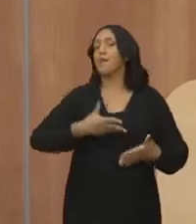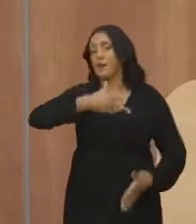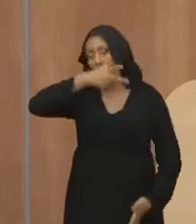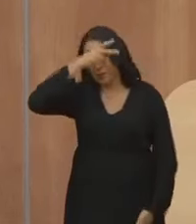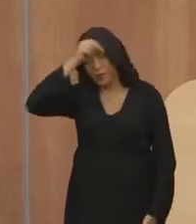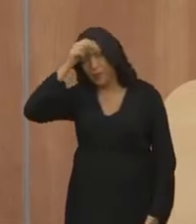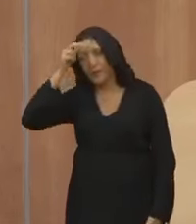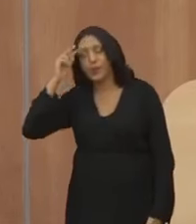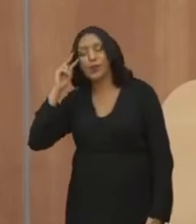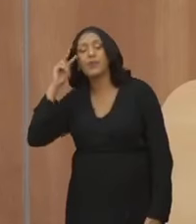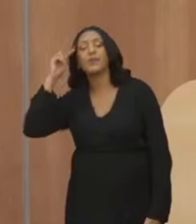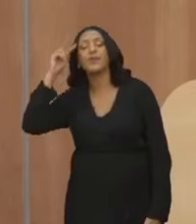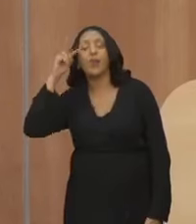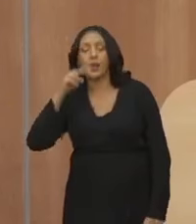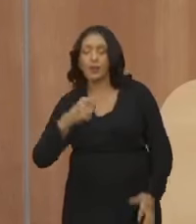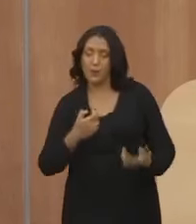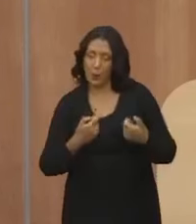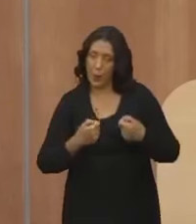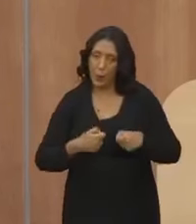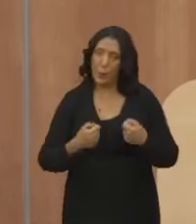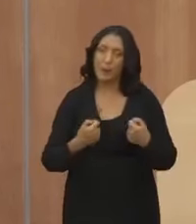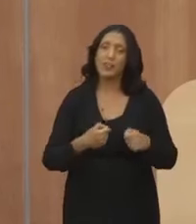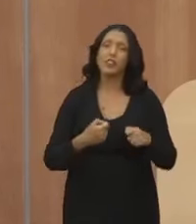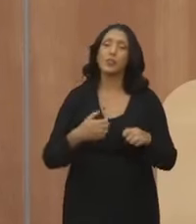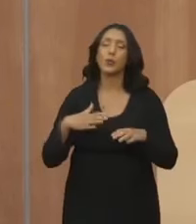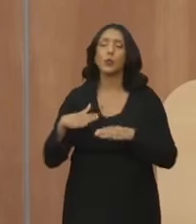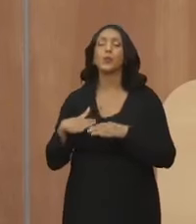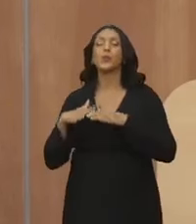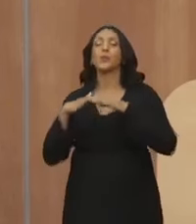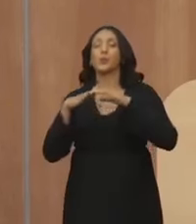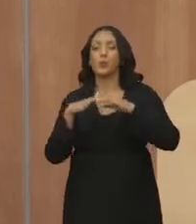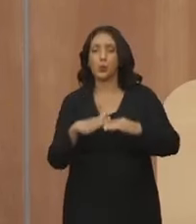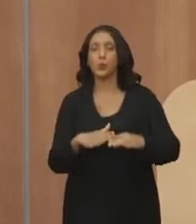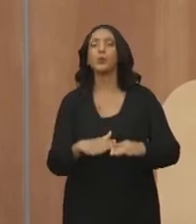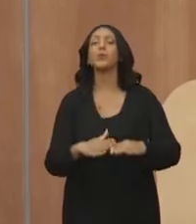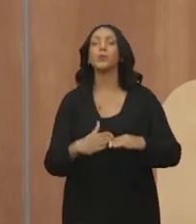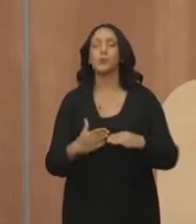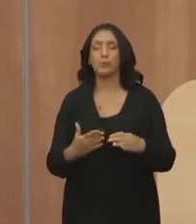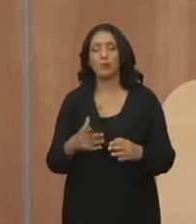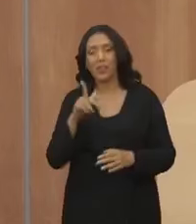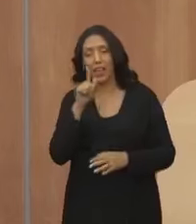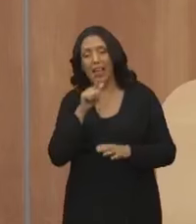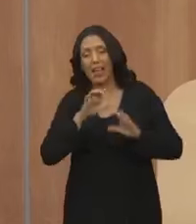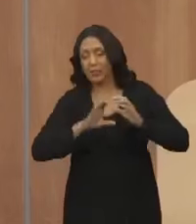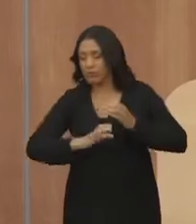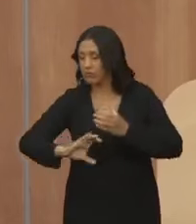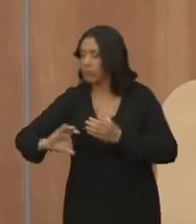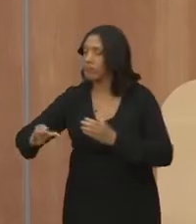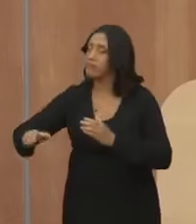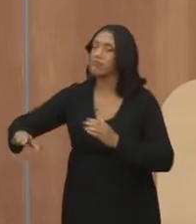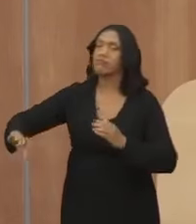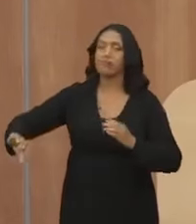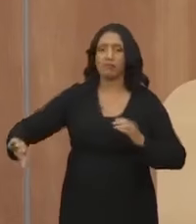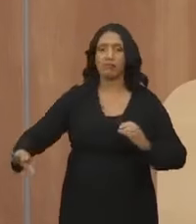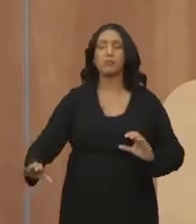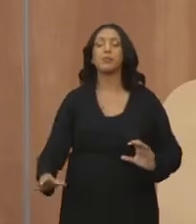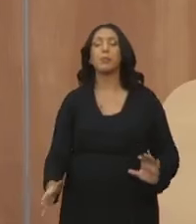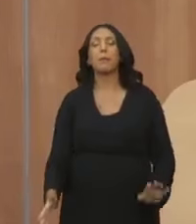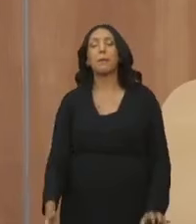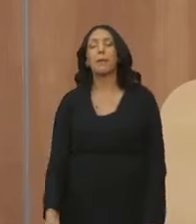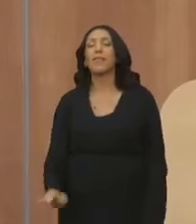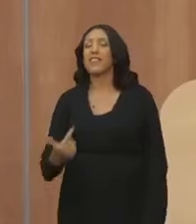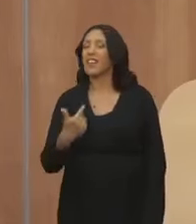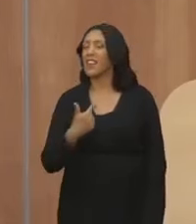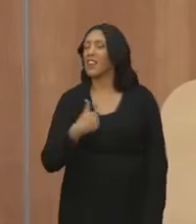fazer o tratamento lá, eu, vereador Valmir, eu votei favorável fazer o empréstimo do